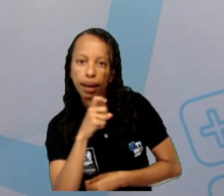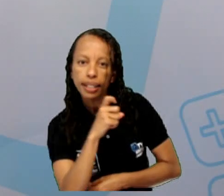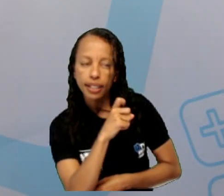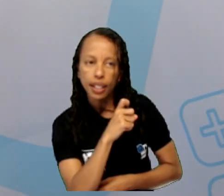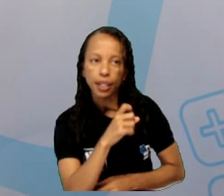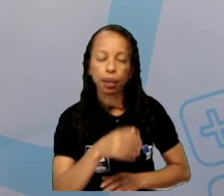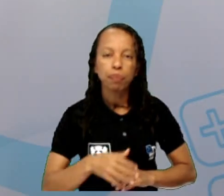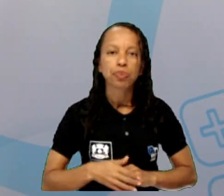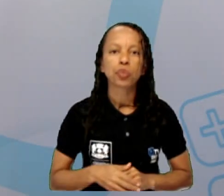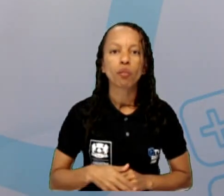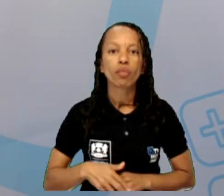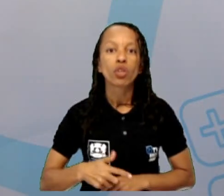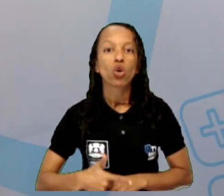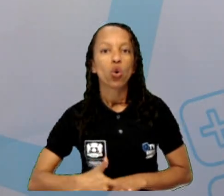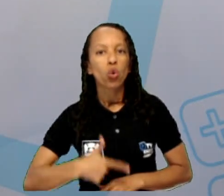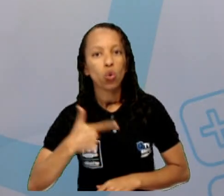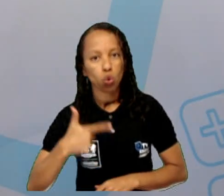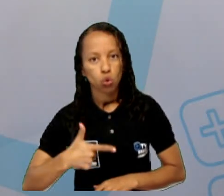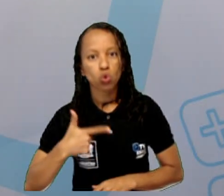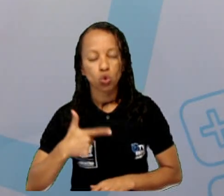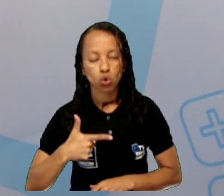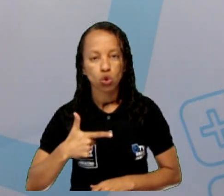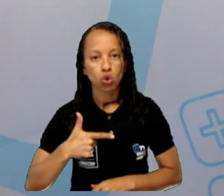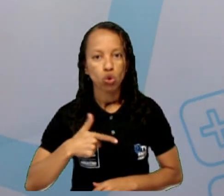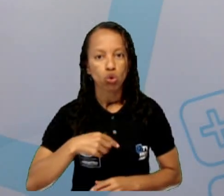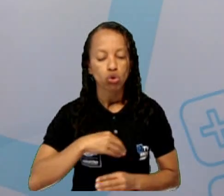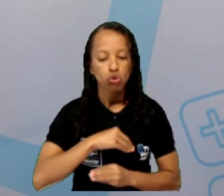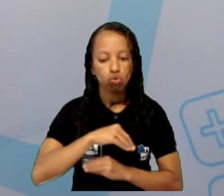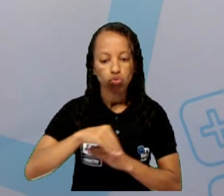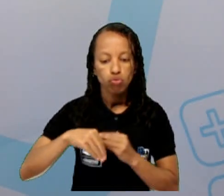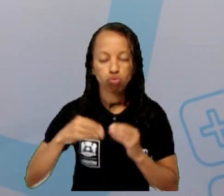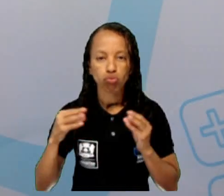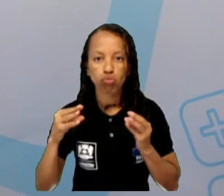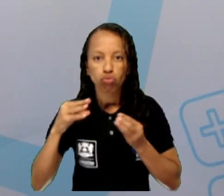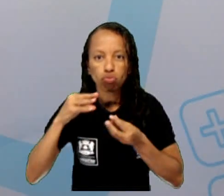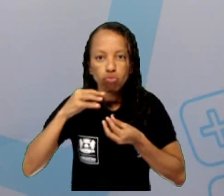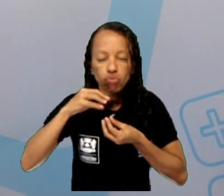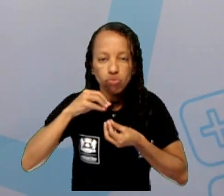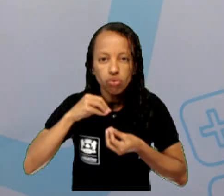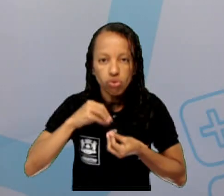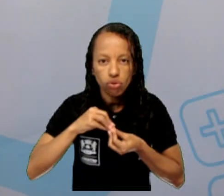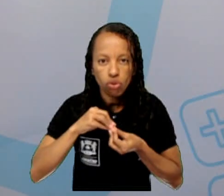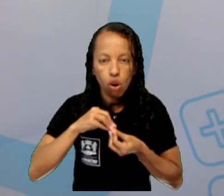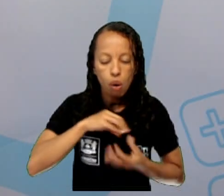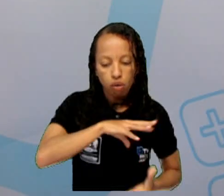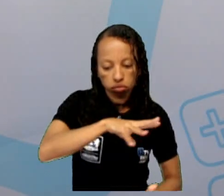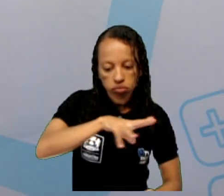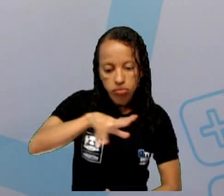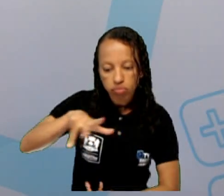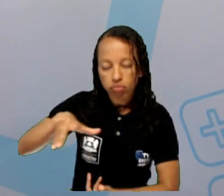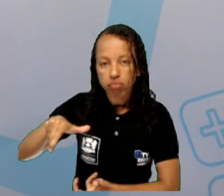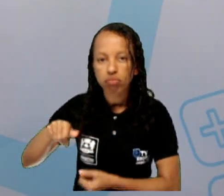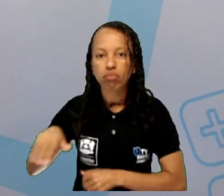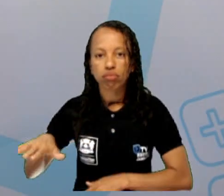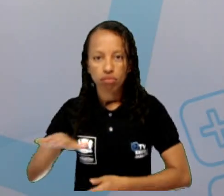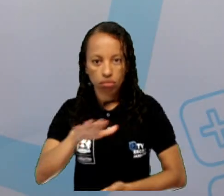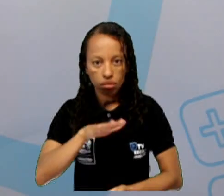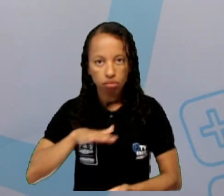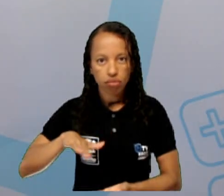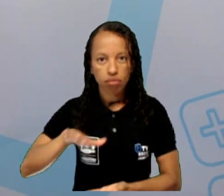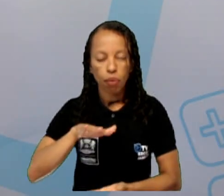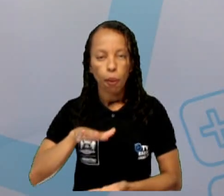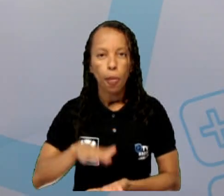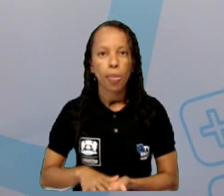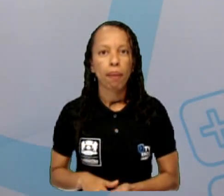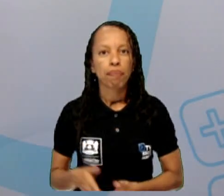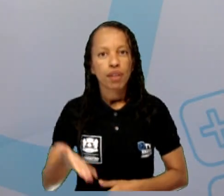ecossistema e mantêm o ecossistema sempre em harmonia. Vamos entender e conhecer